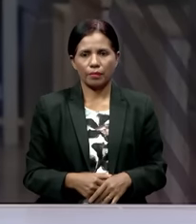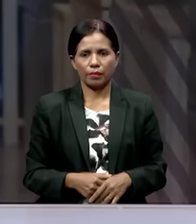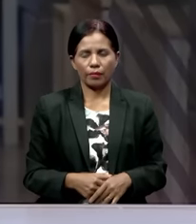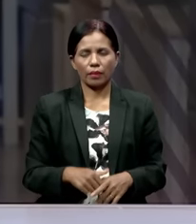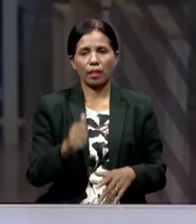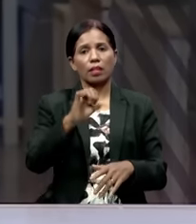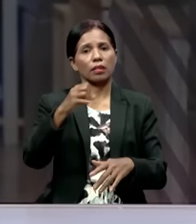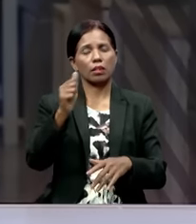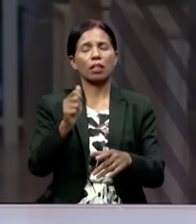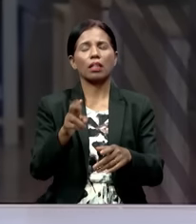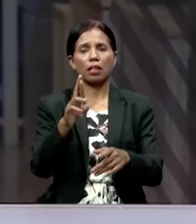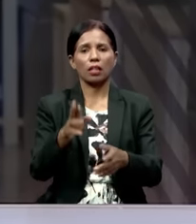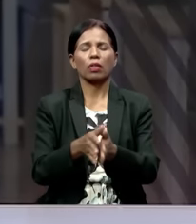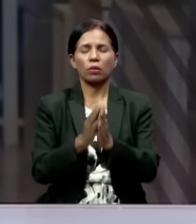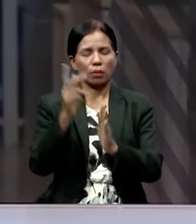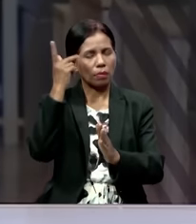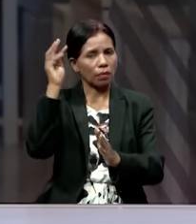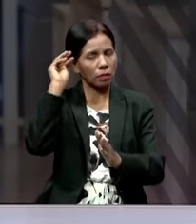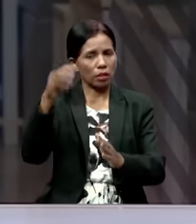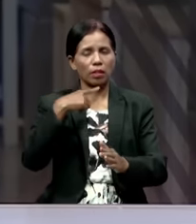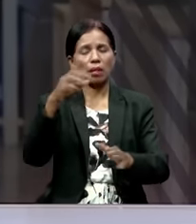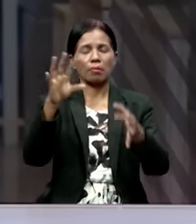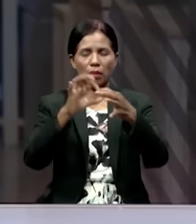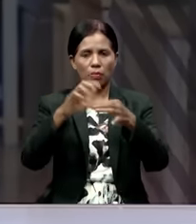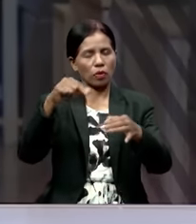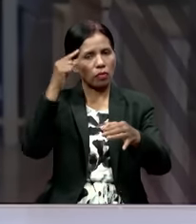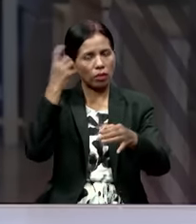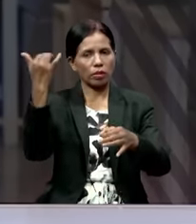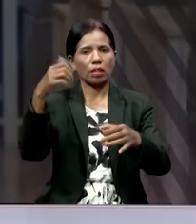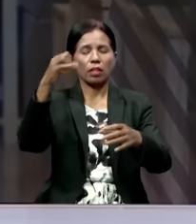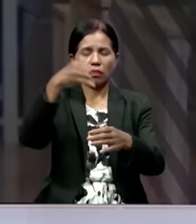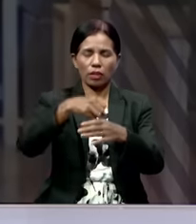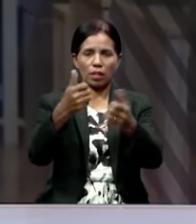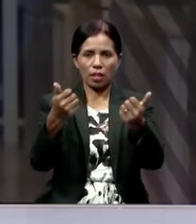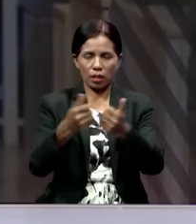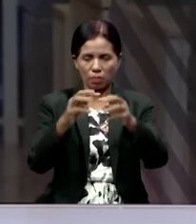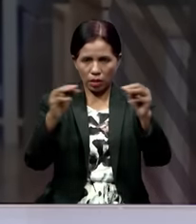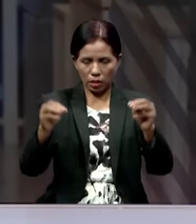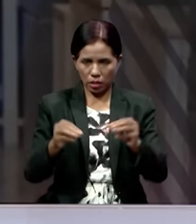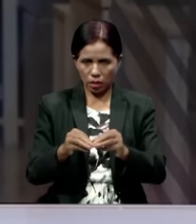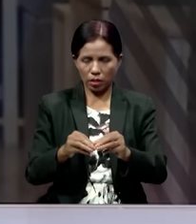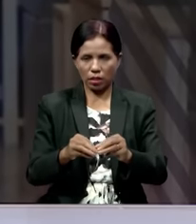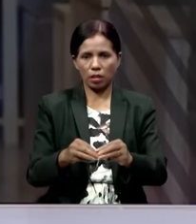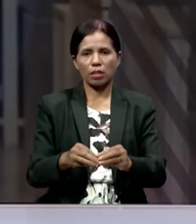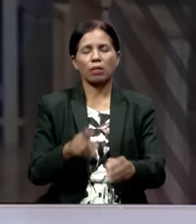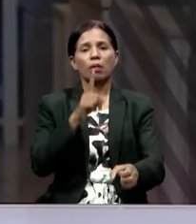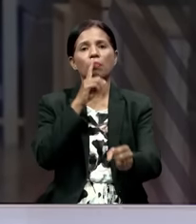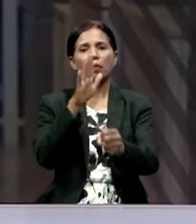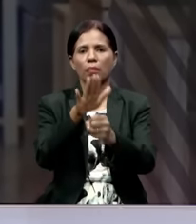Azar Hussu, primeiro-ministro Atu Haruka, membro do governo CNB, envolve a arte marciais nos rituais, halo juramento.